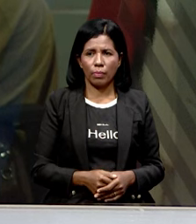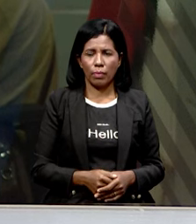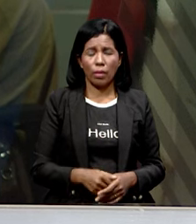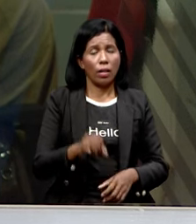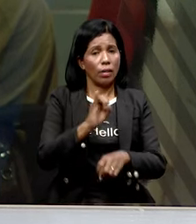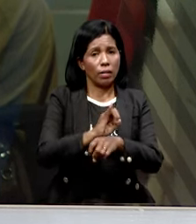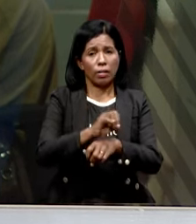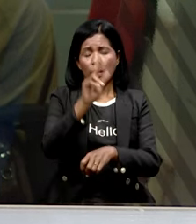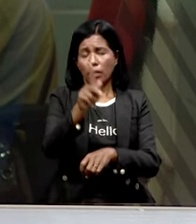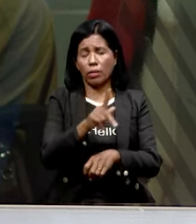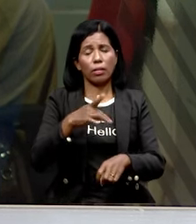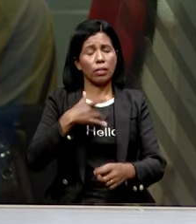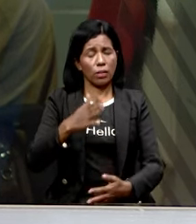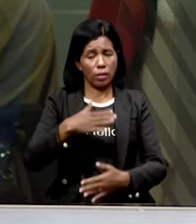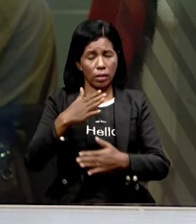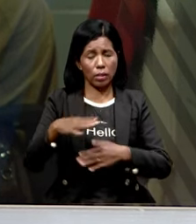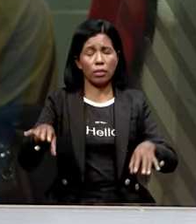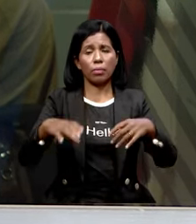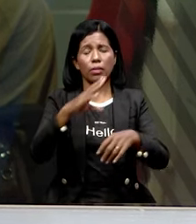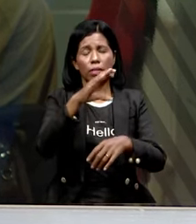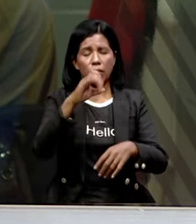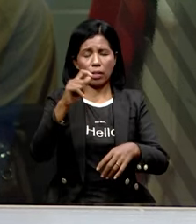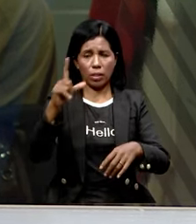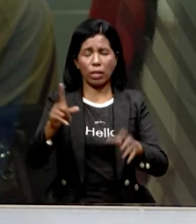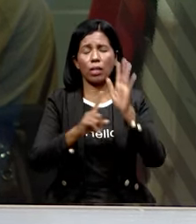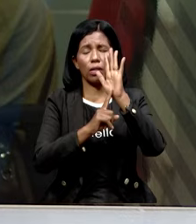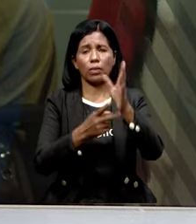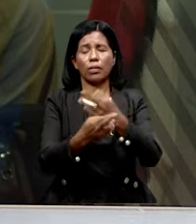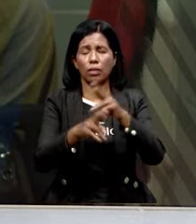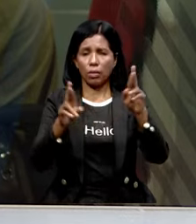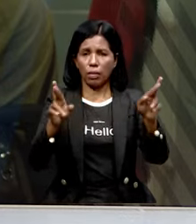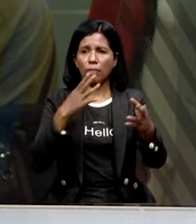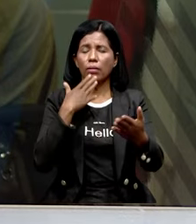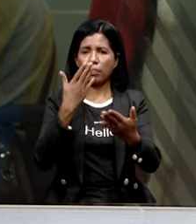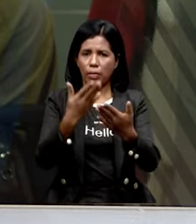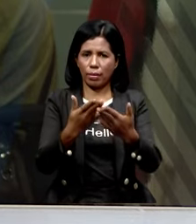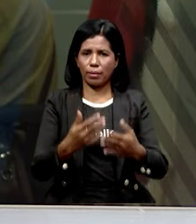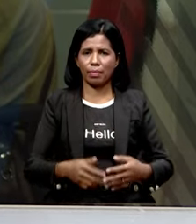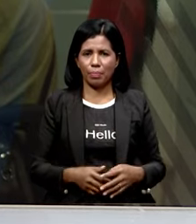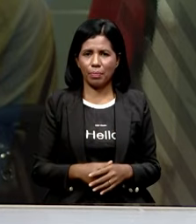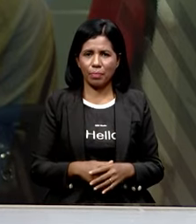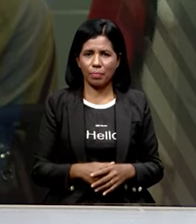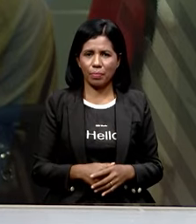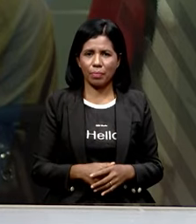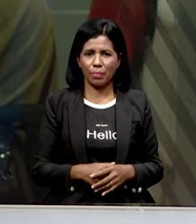Igreja Católica aprecia o serviço Sestitel e Nebeja tudo o resultado DIAC.